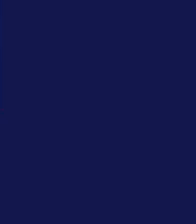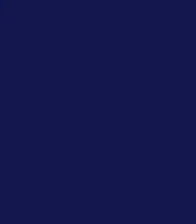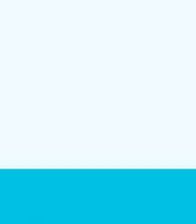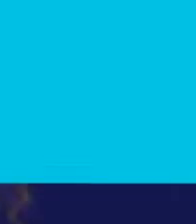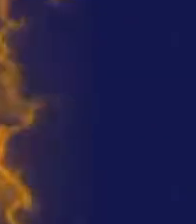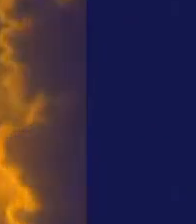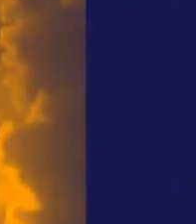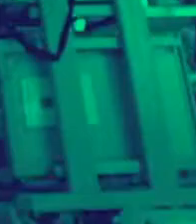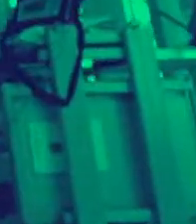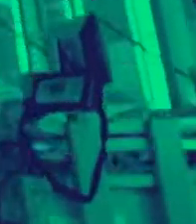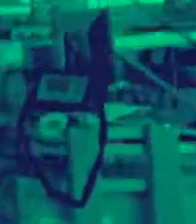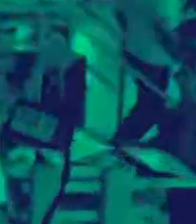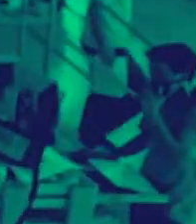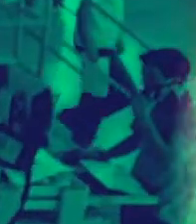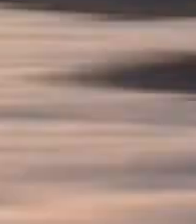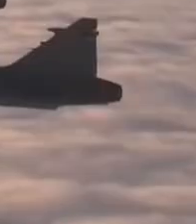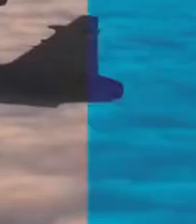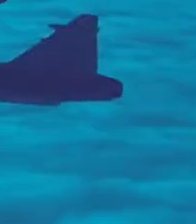Tchau.